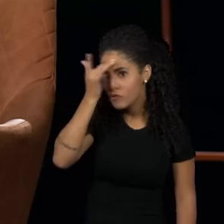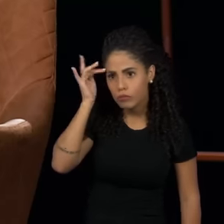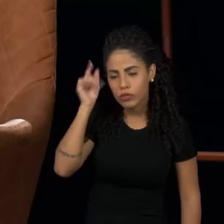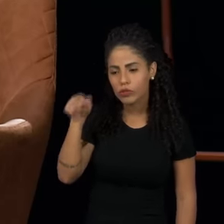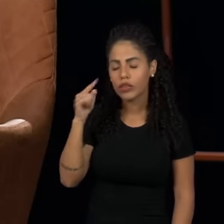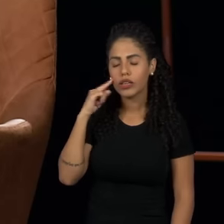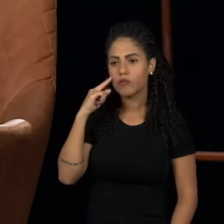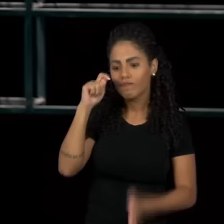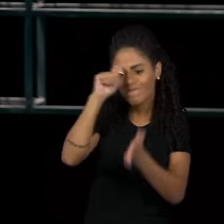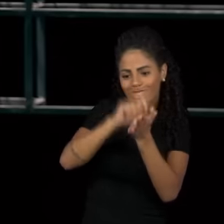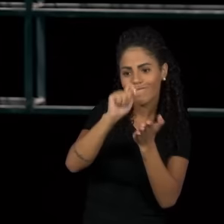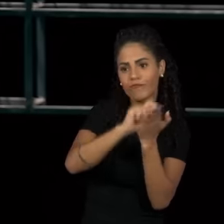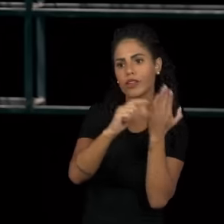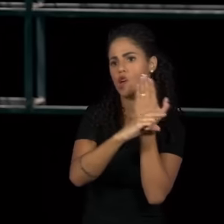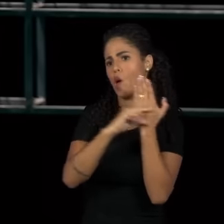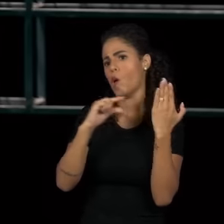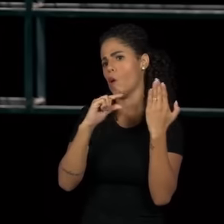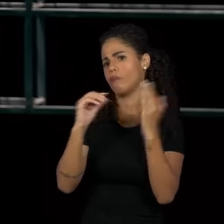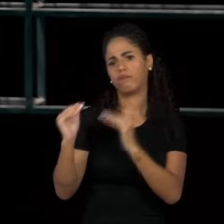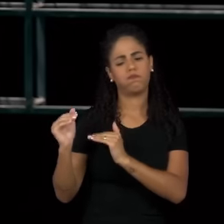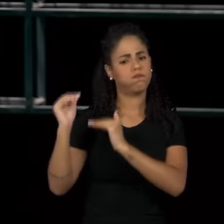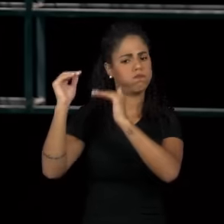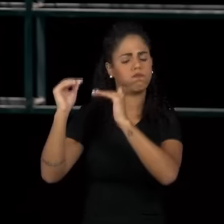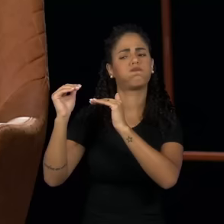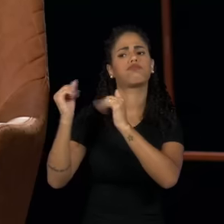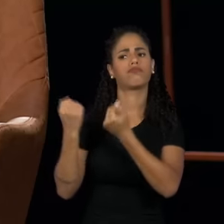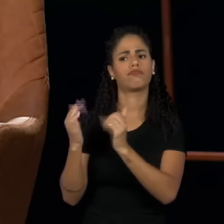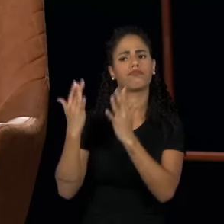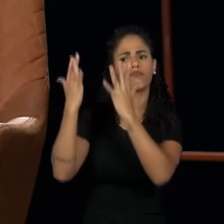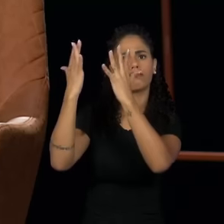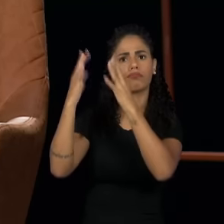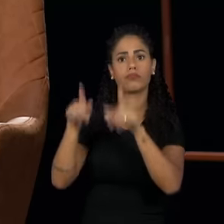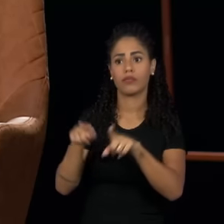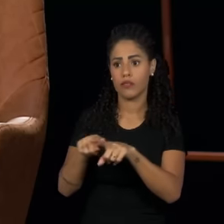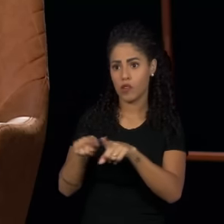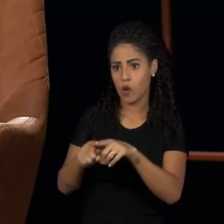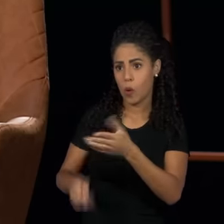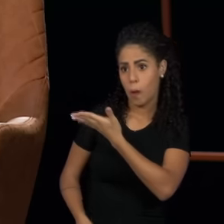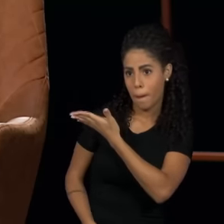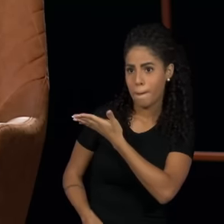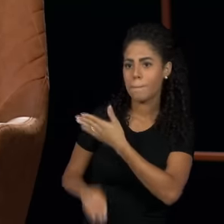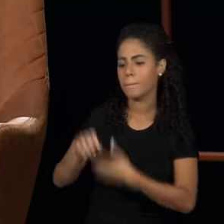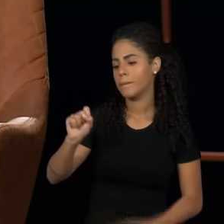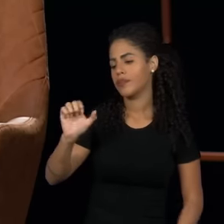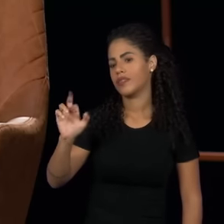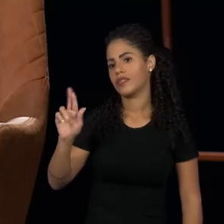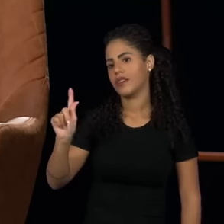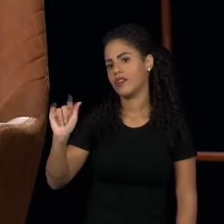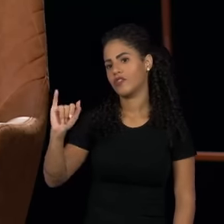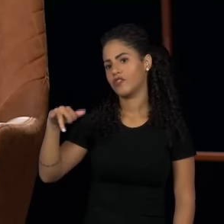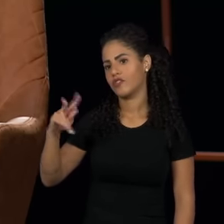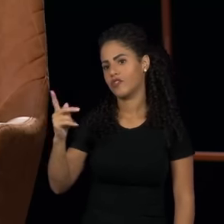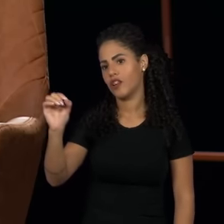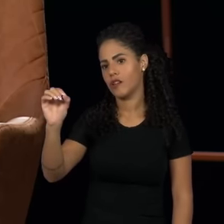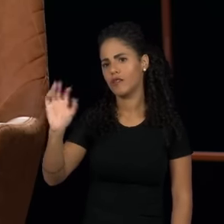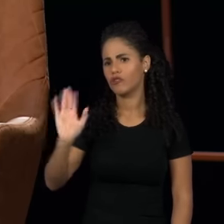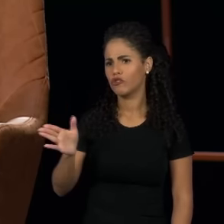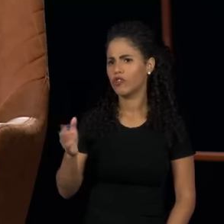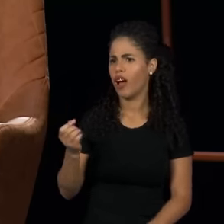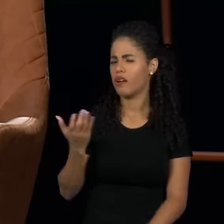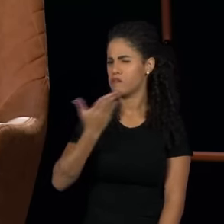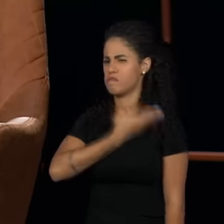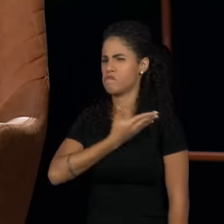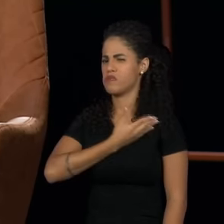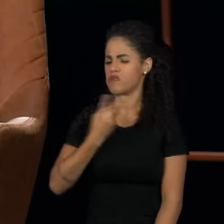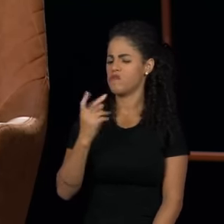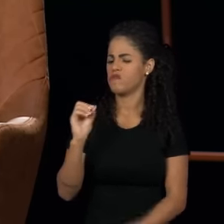acho que é um dos nossos grandes autores. Quando o Serginho Modena, e eu e o Serginho somos amigos há 20